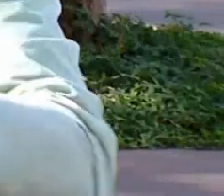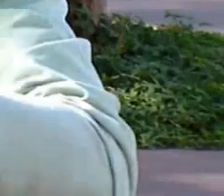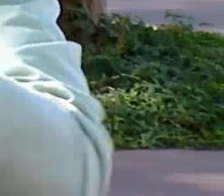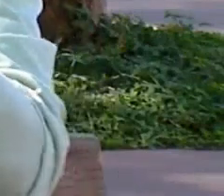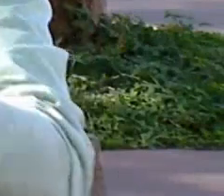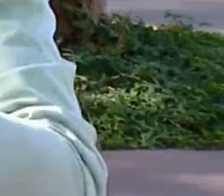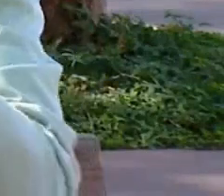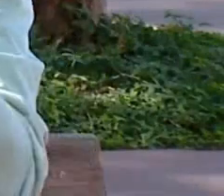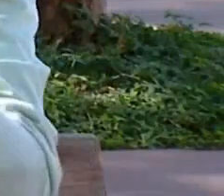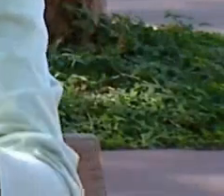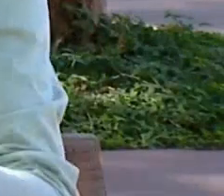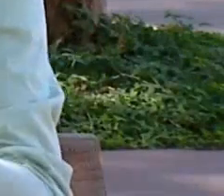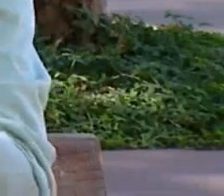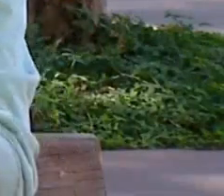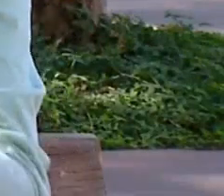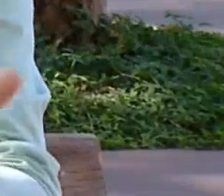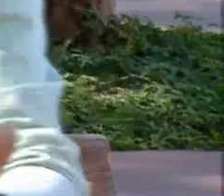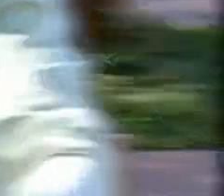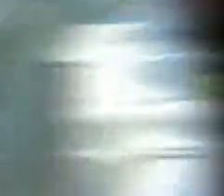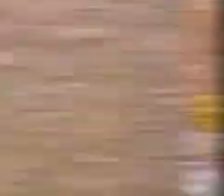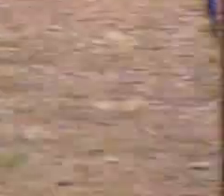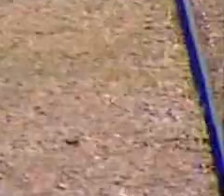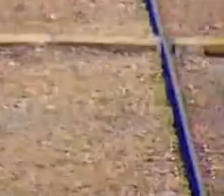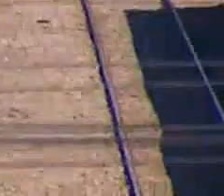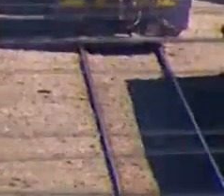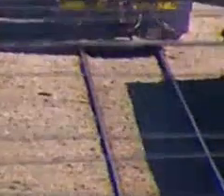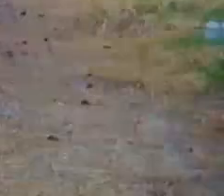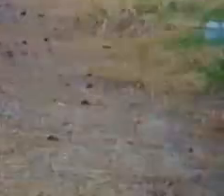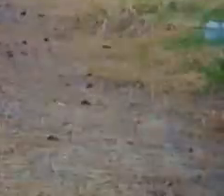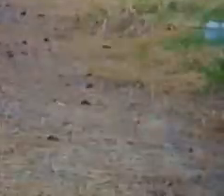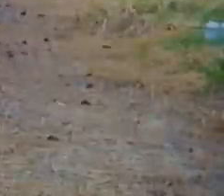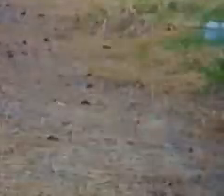retomadas refeitas recolocadas e voltem à